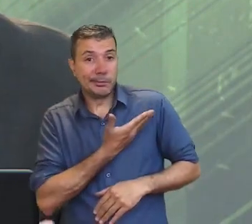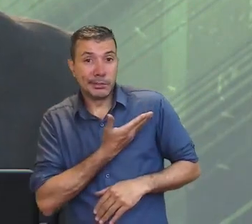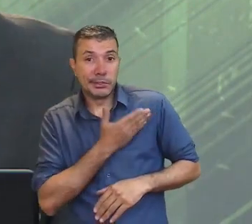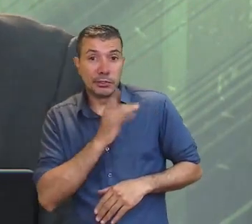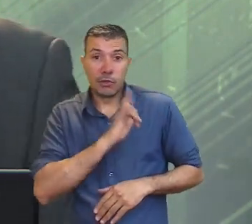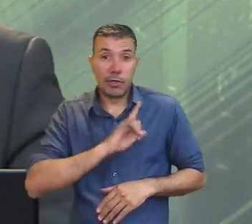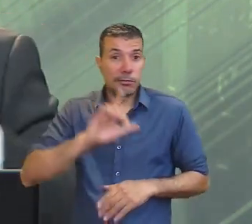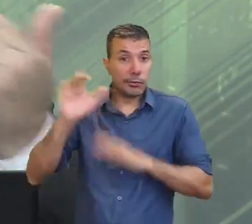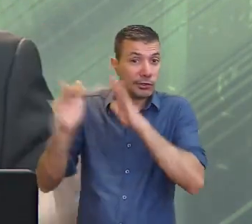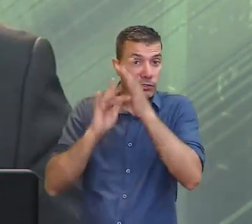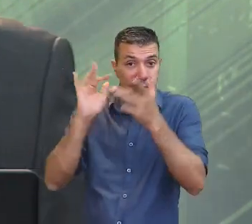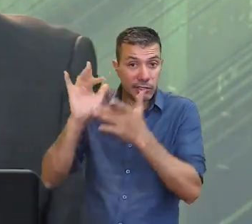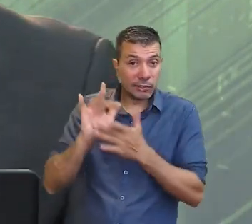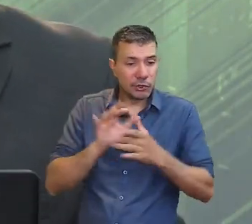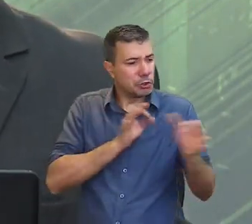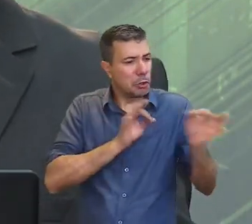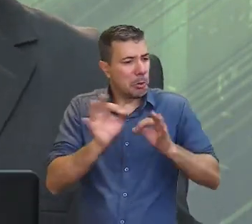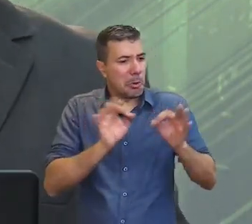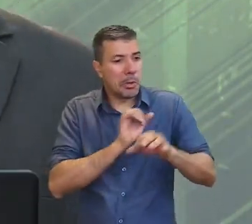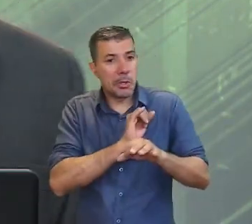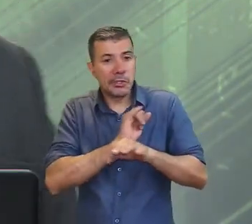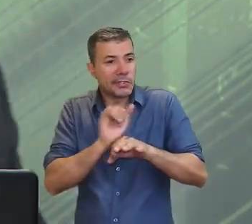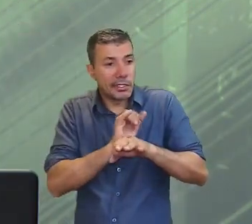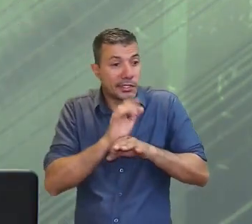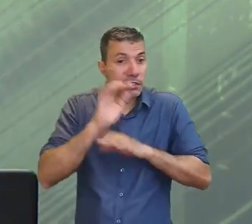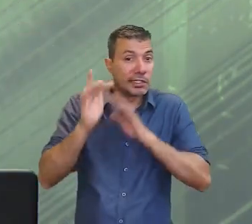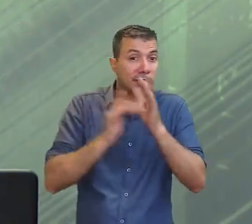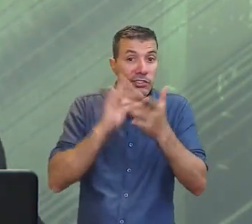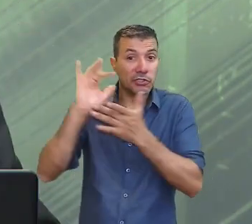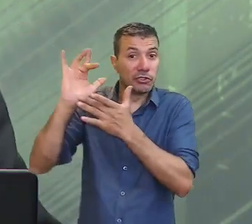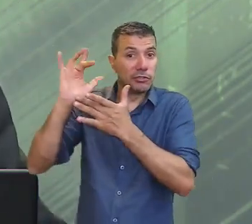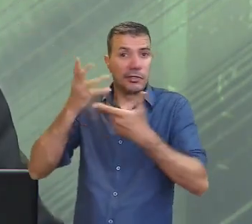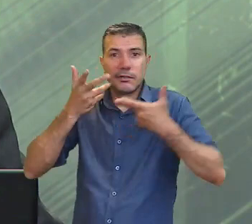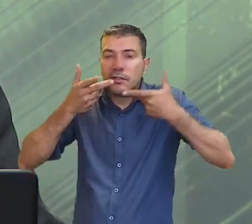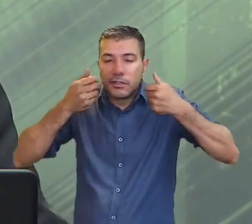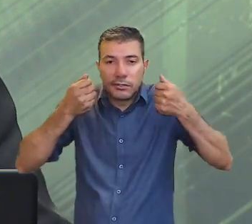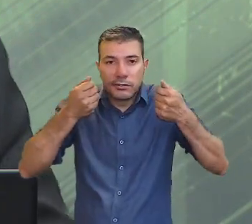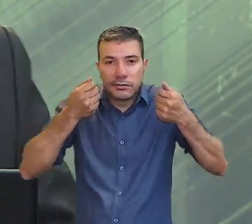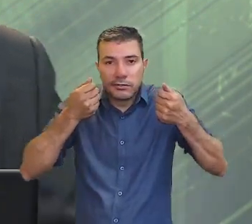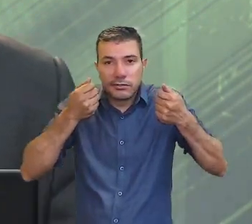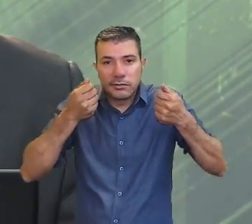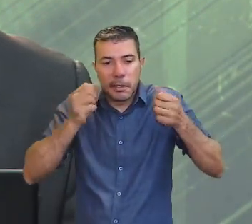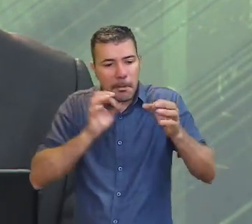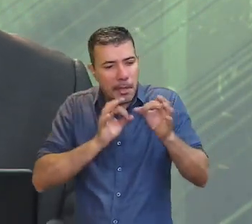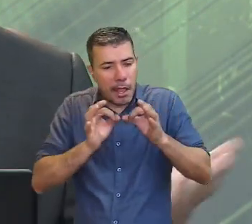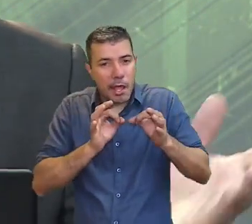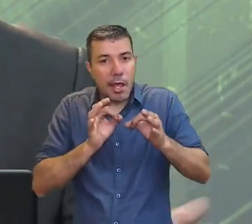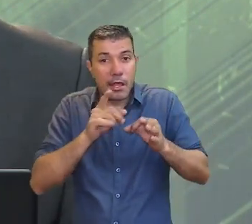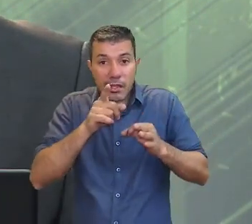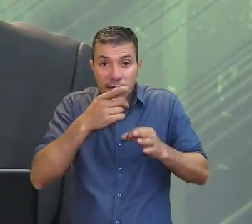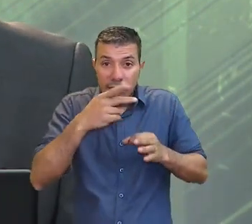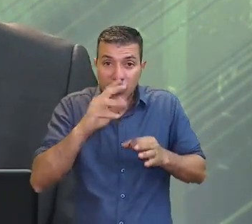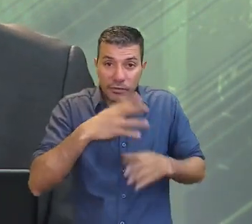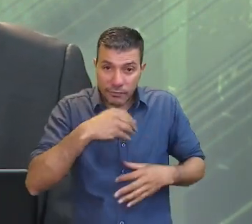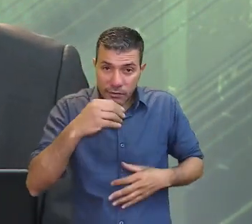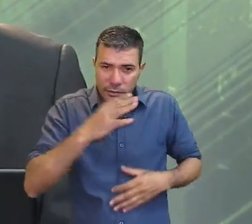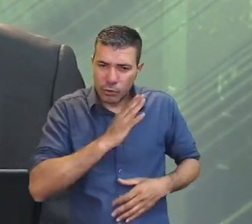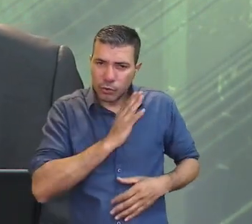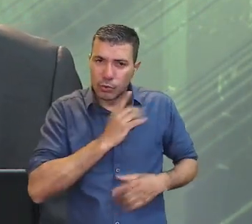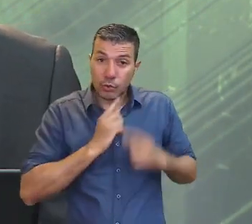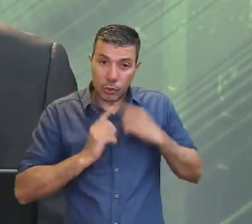o amor de Jesus e dos planos maravilhosos que Ele tem para você, para os seus filhos. É esse o desejo do seu